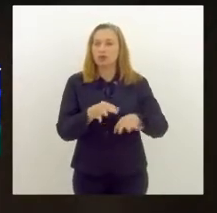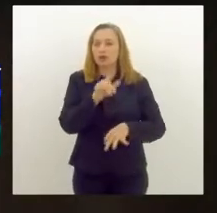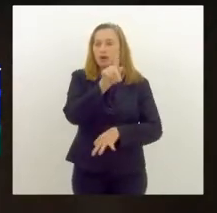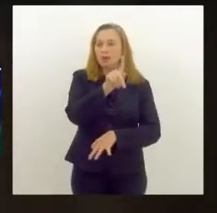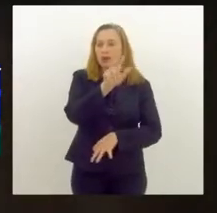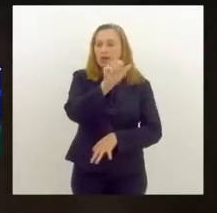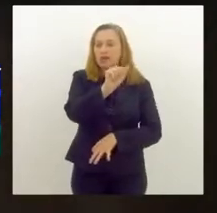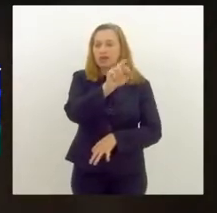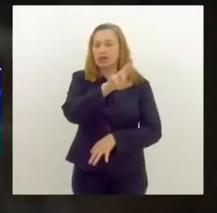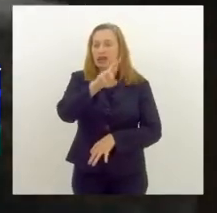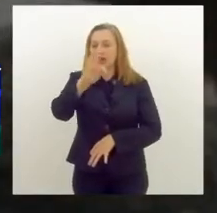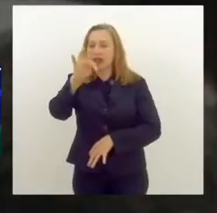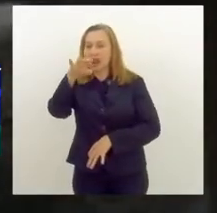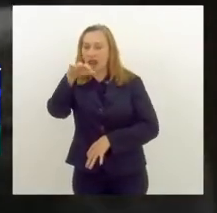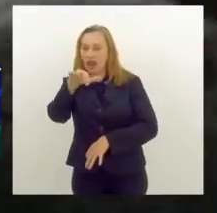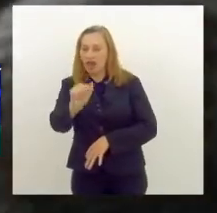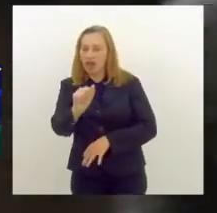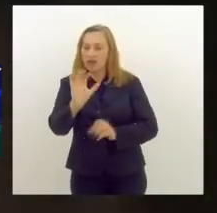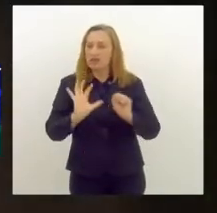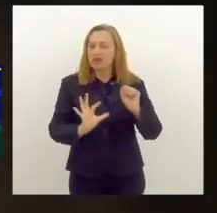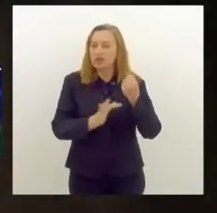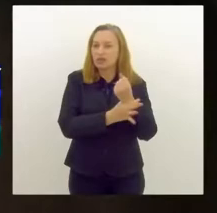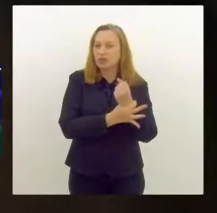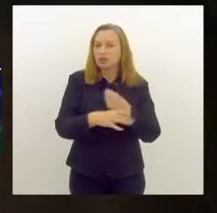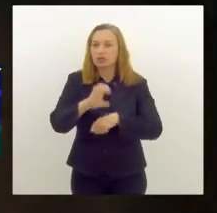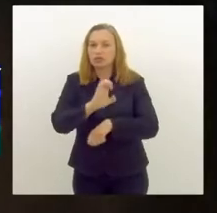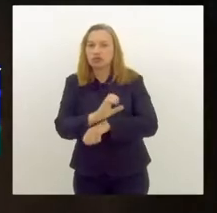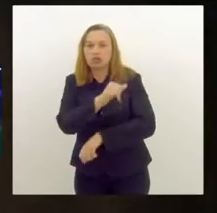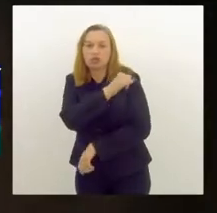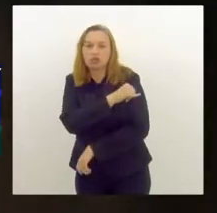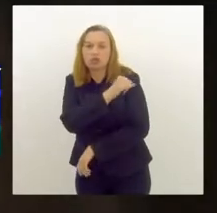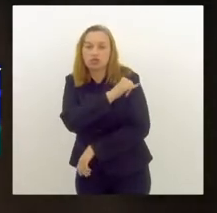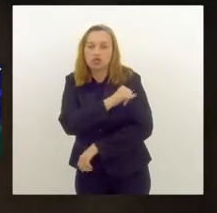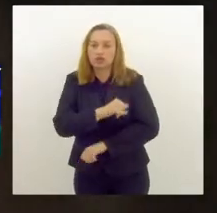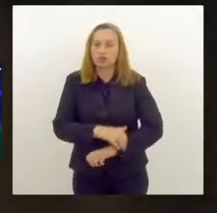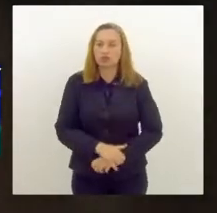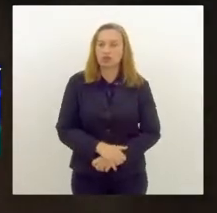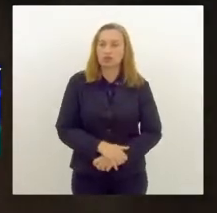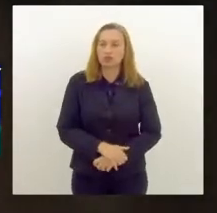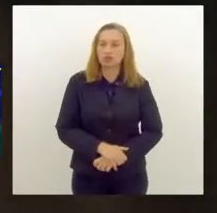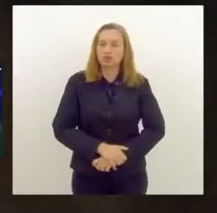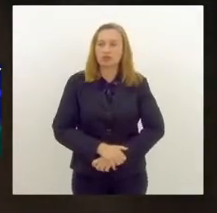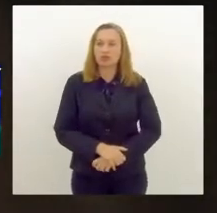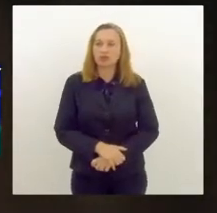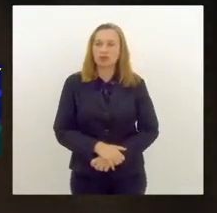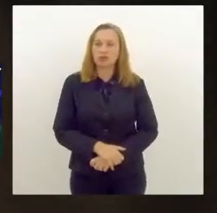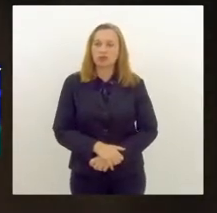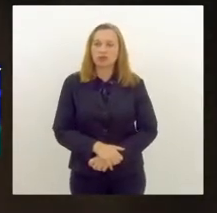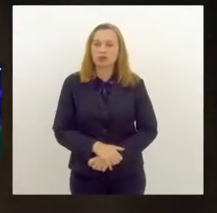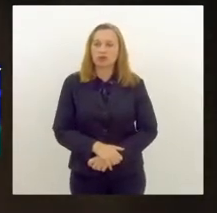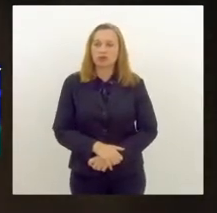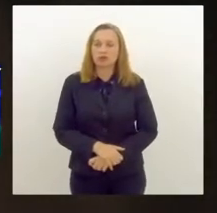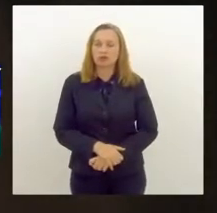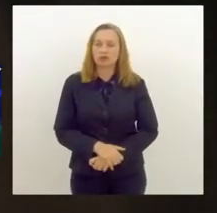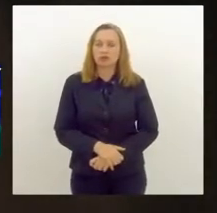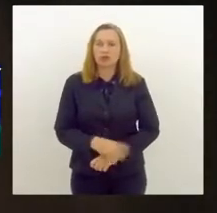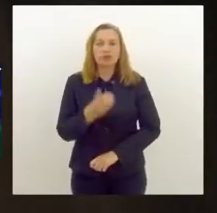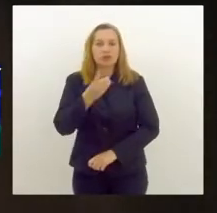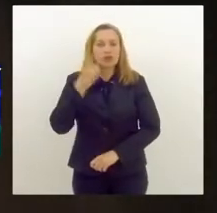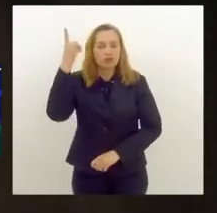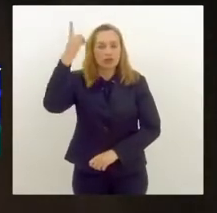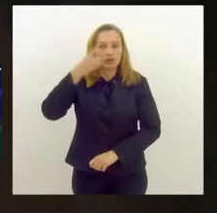Passarela Segura no Estado do Rio de Janeiro, na forma que menciona. O autor é o